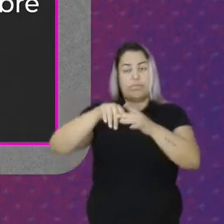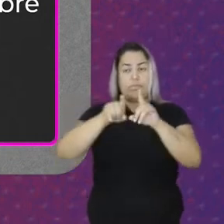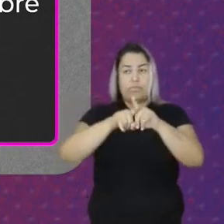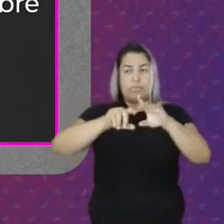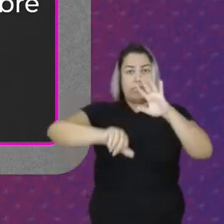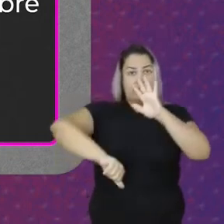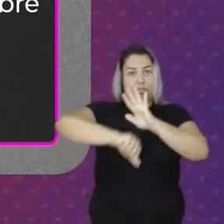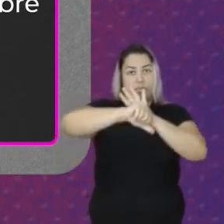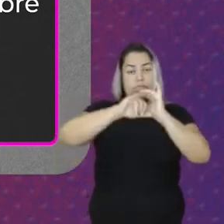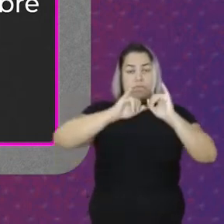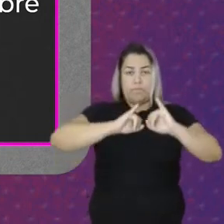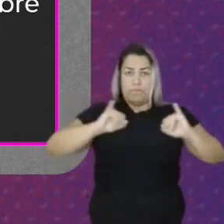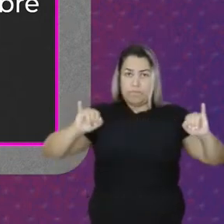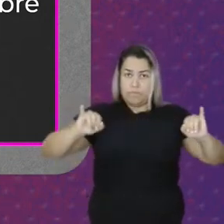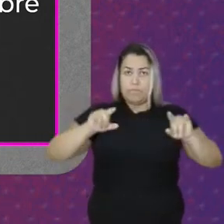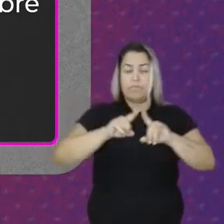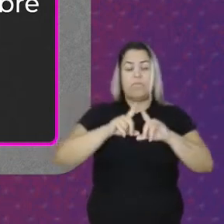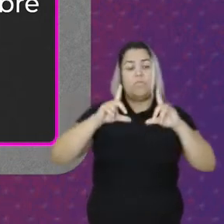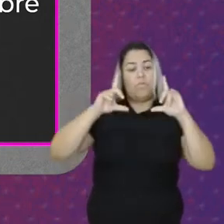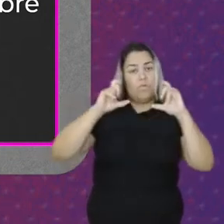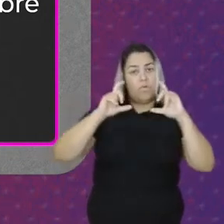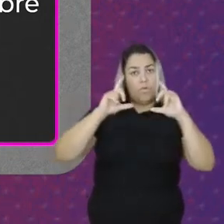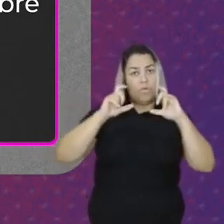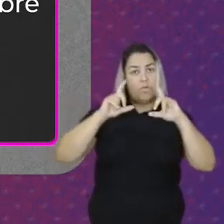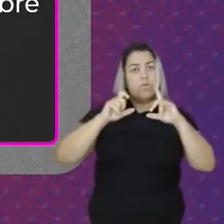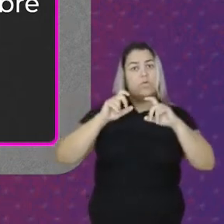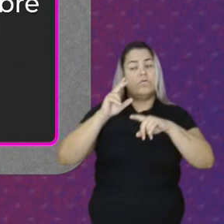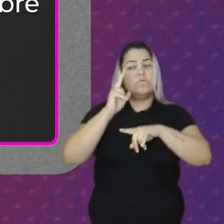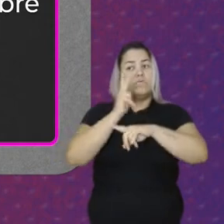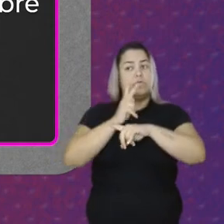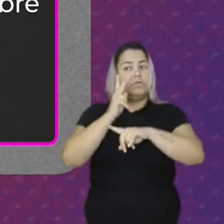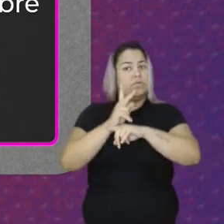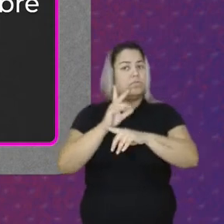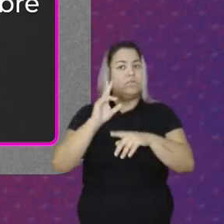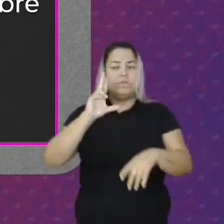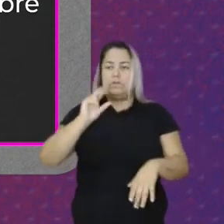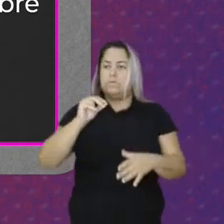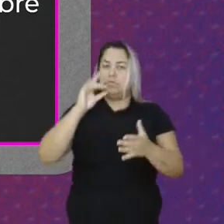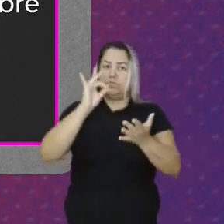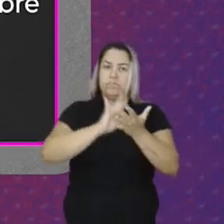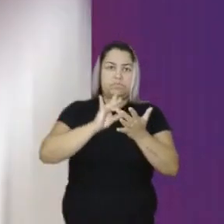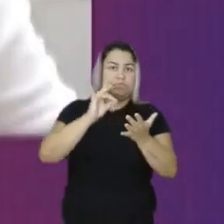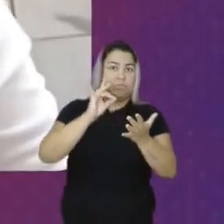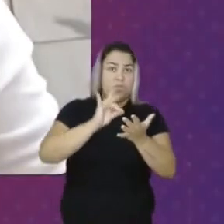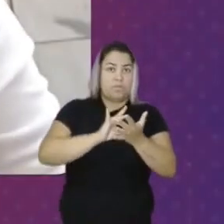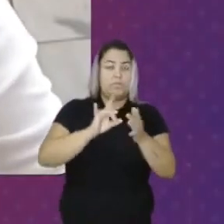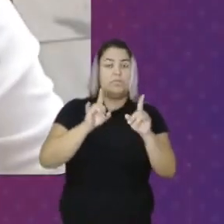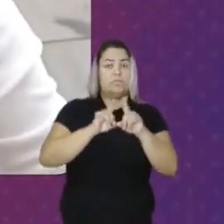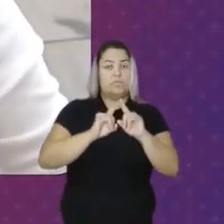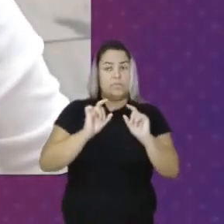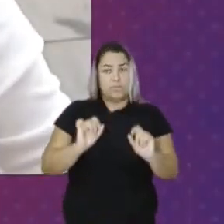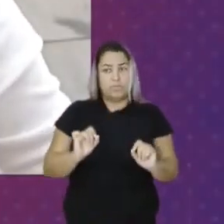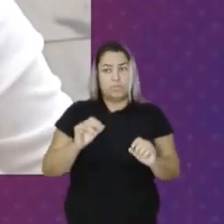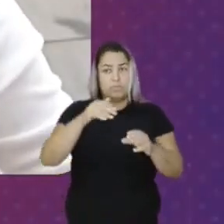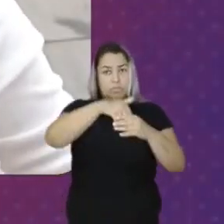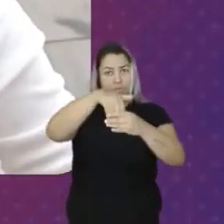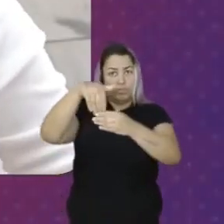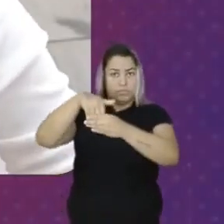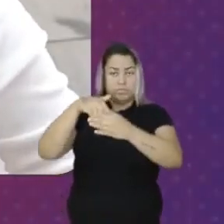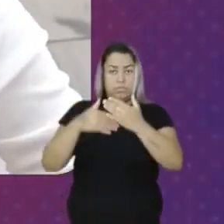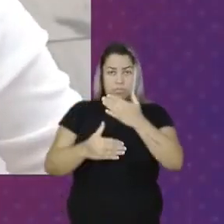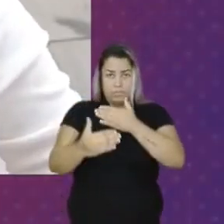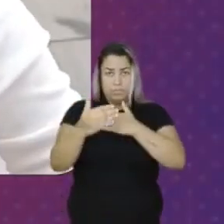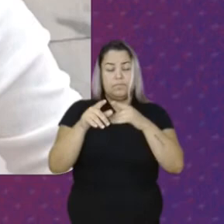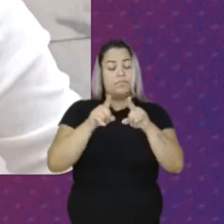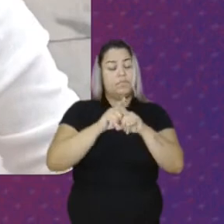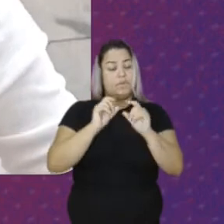crimes de divulgação de fato ou vídeo com conteúdo inverídico no período de campanha eleitoral. Então,